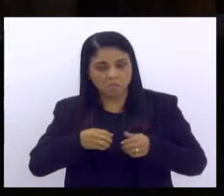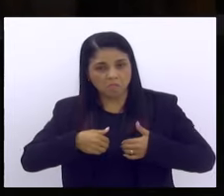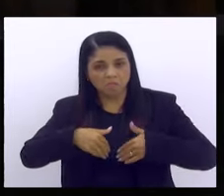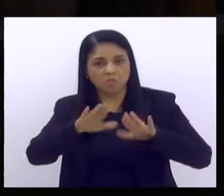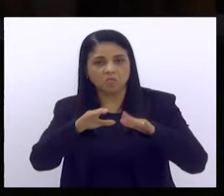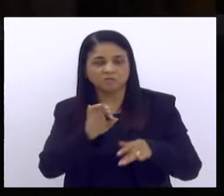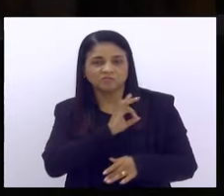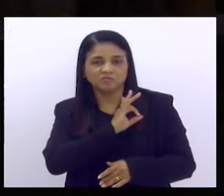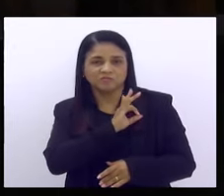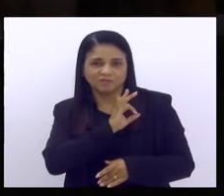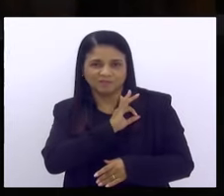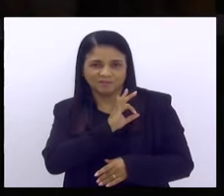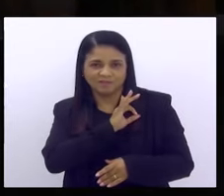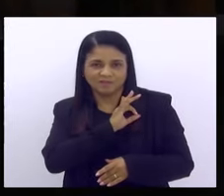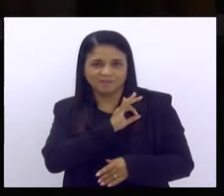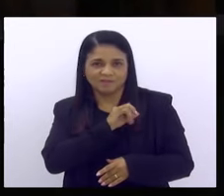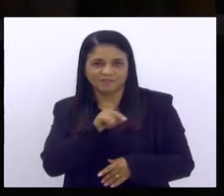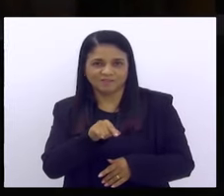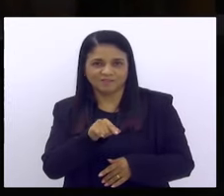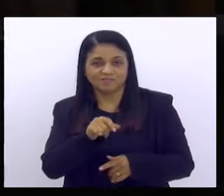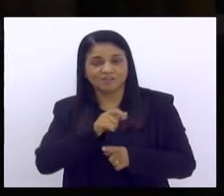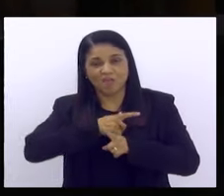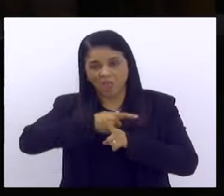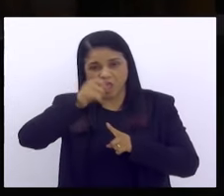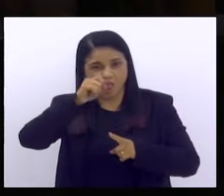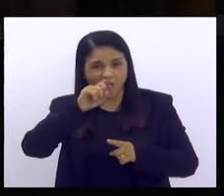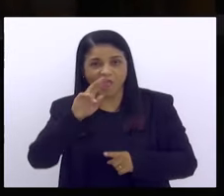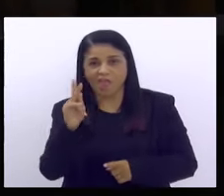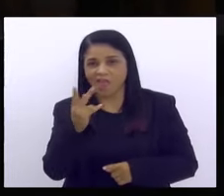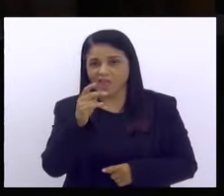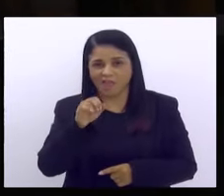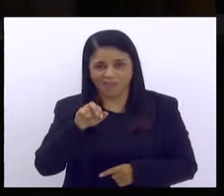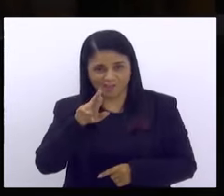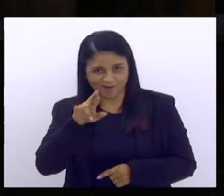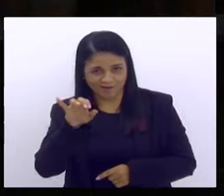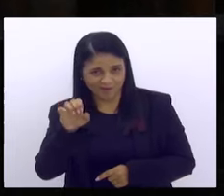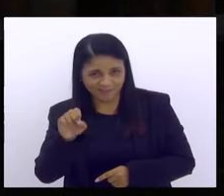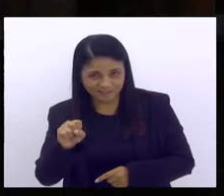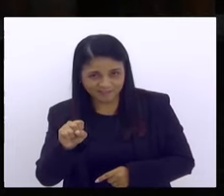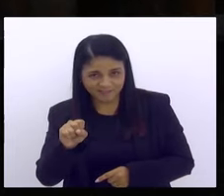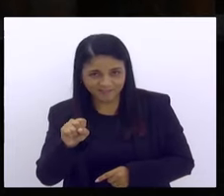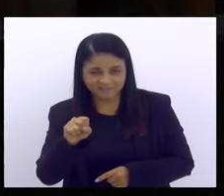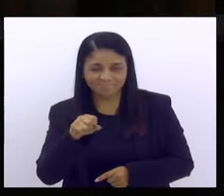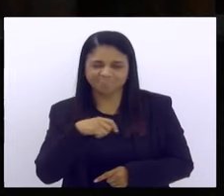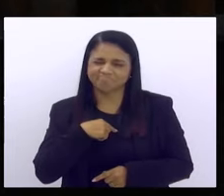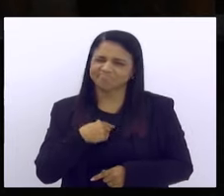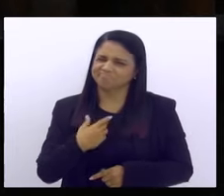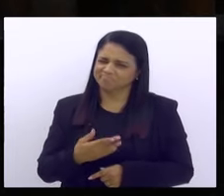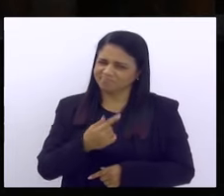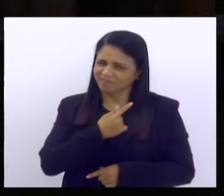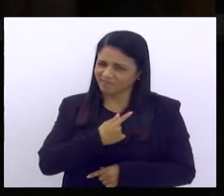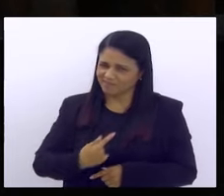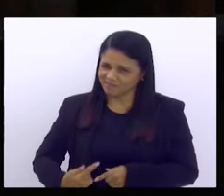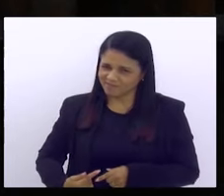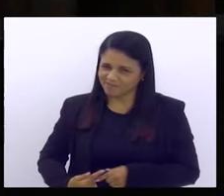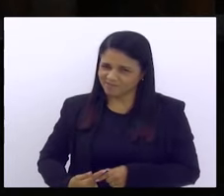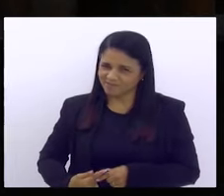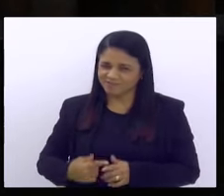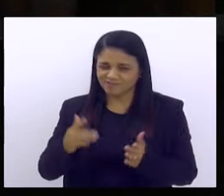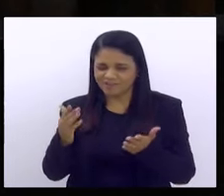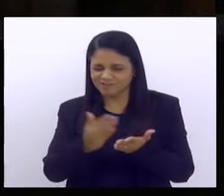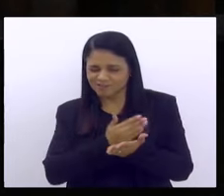os policiais, chamando eles de heróis. Heróis, senhor governador, das revistas